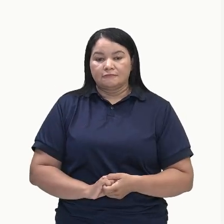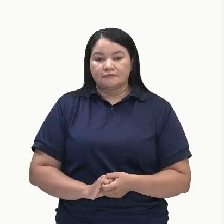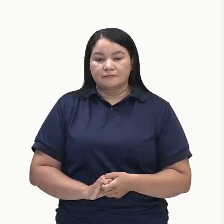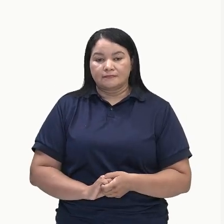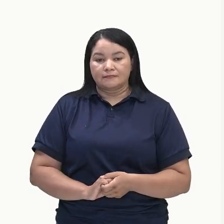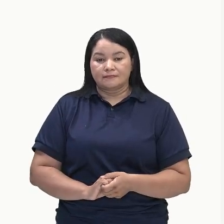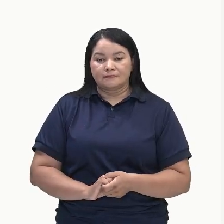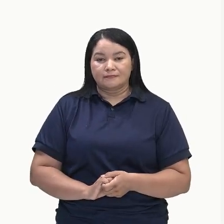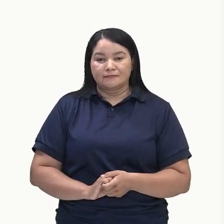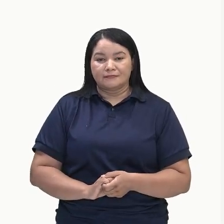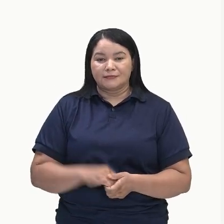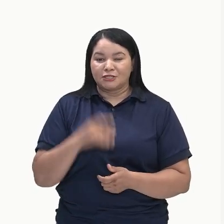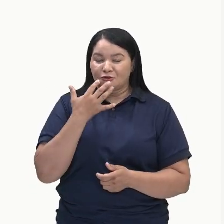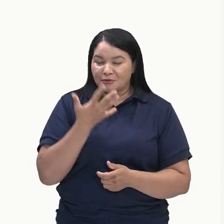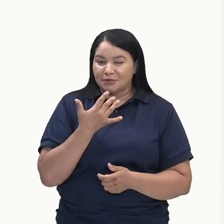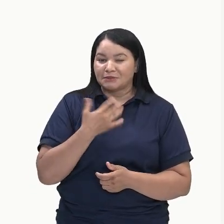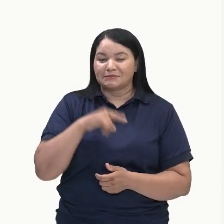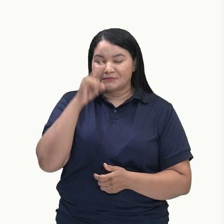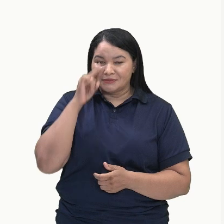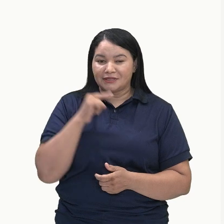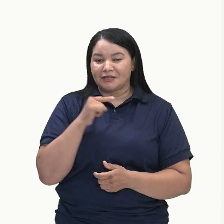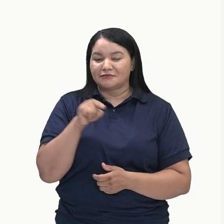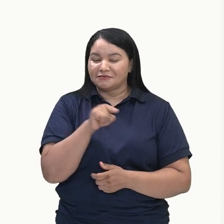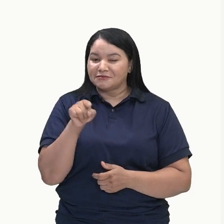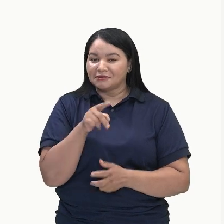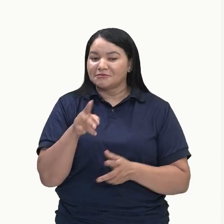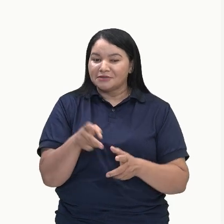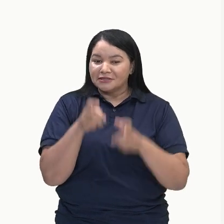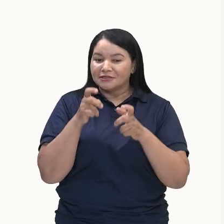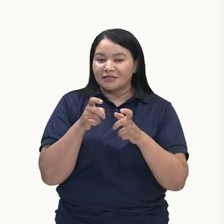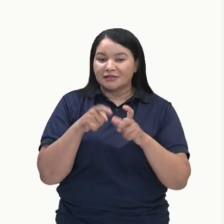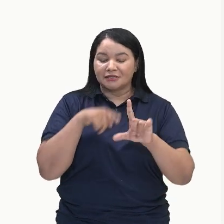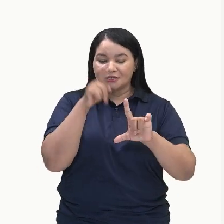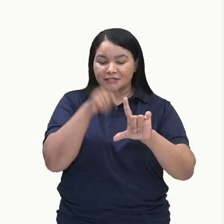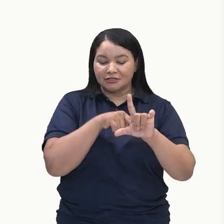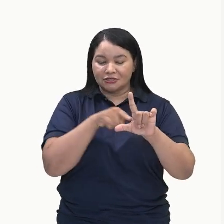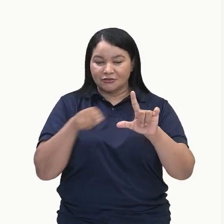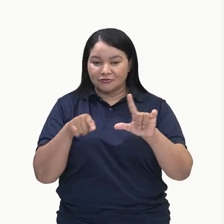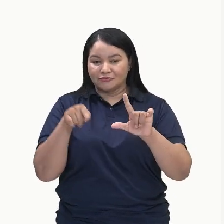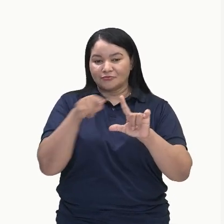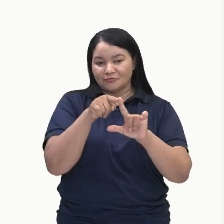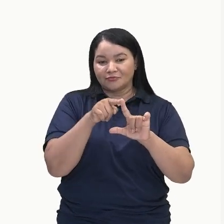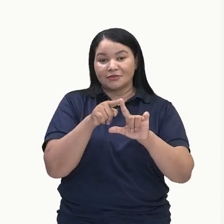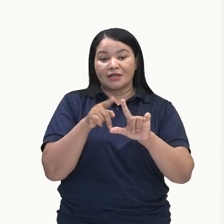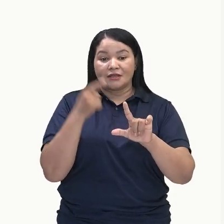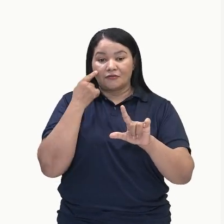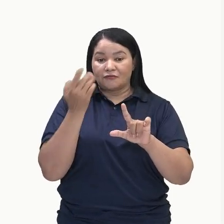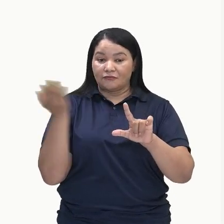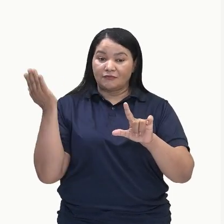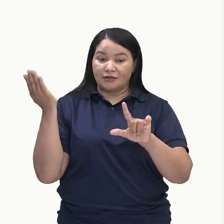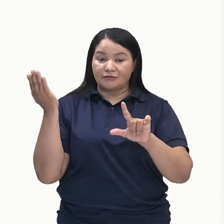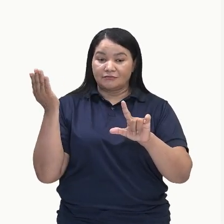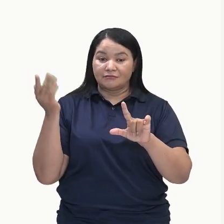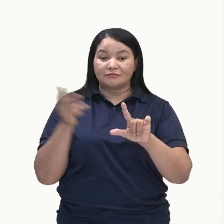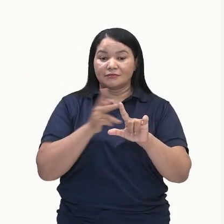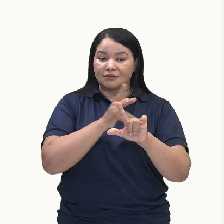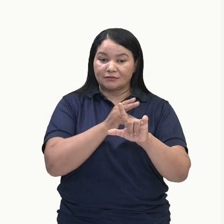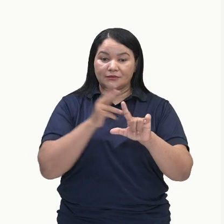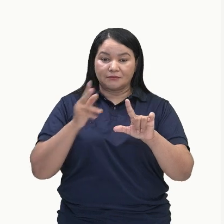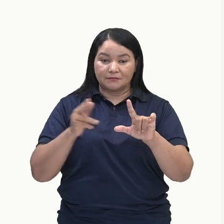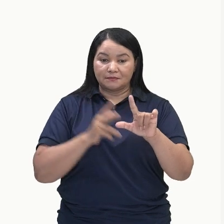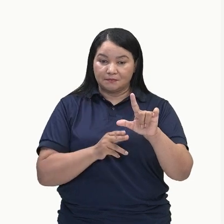bem coloridinho, bem amarelo, e você percebe que cada lado ele está sinalizado aí por 2